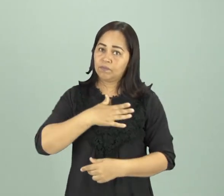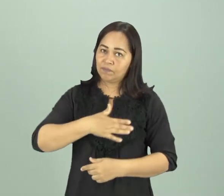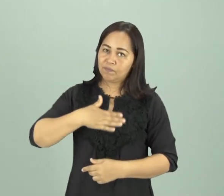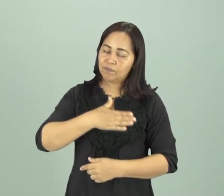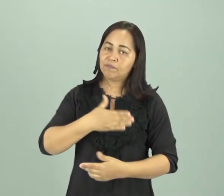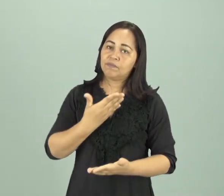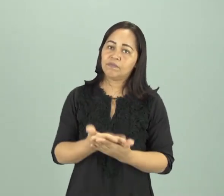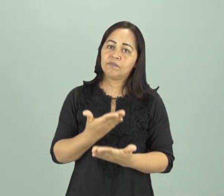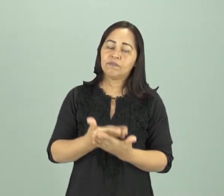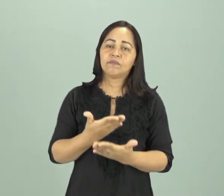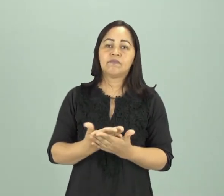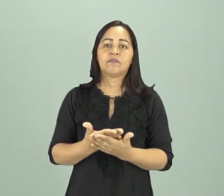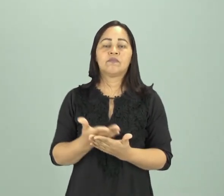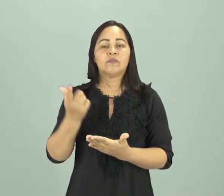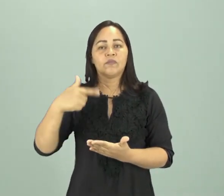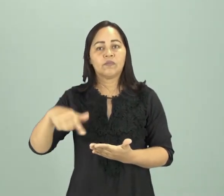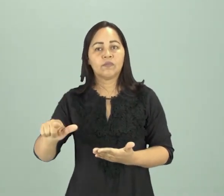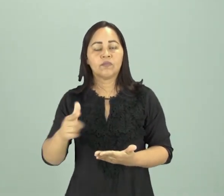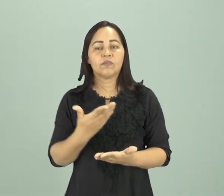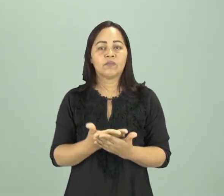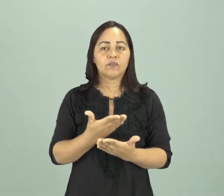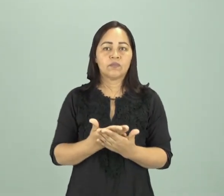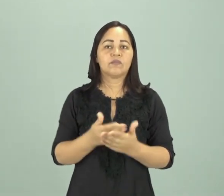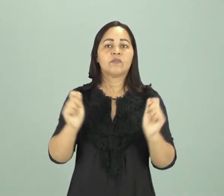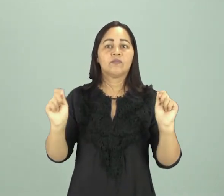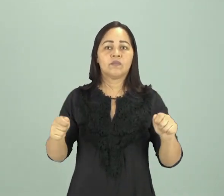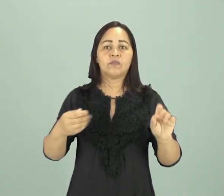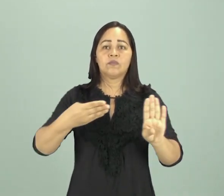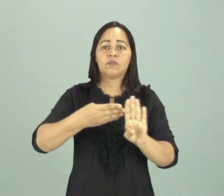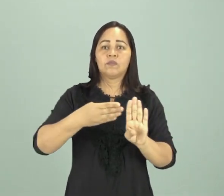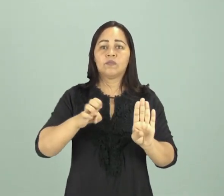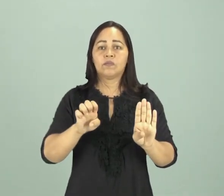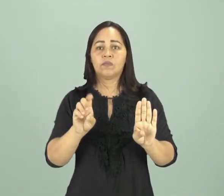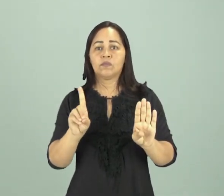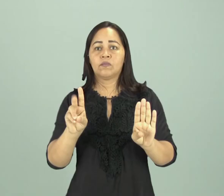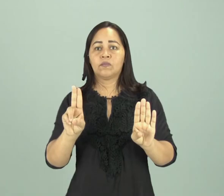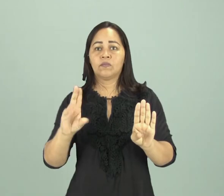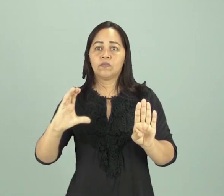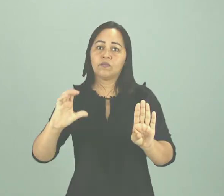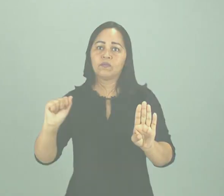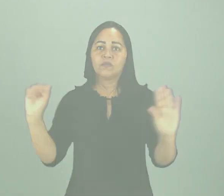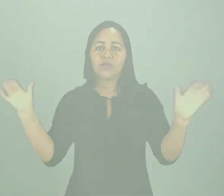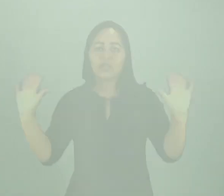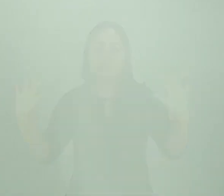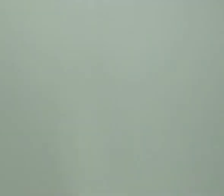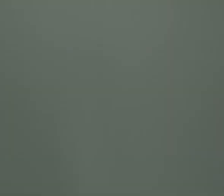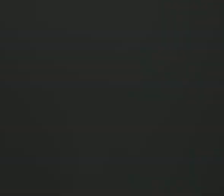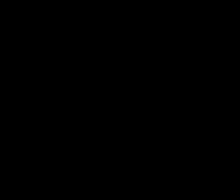gostado da aula. Para mais aulas como essa e outra, acessem a plataforma Eduque e hasta la vista!